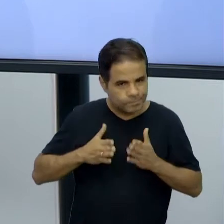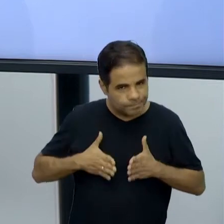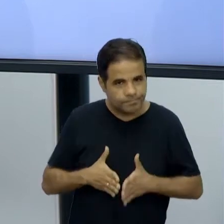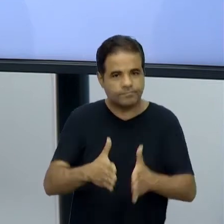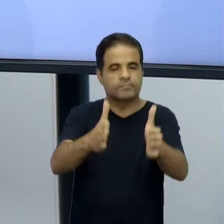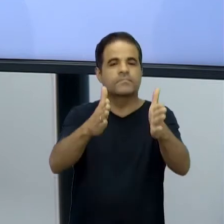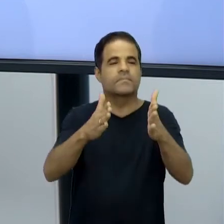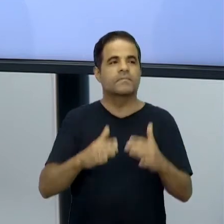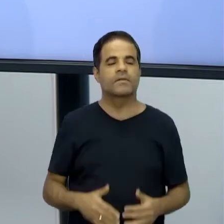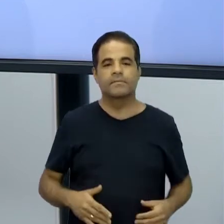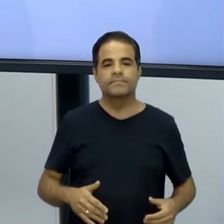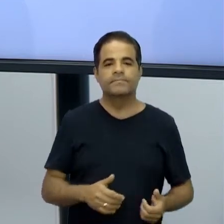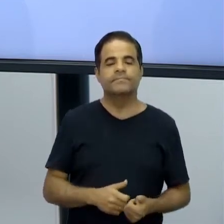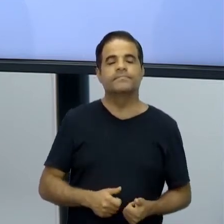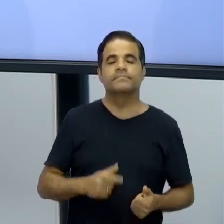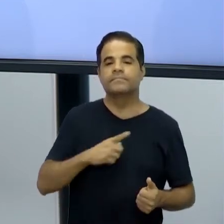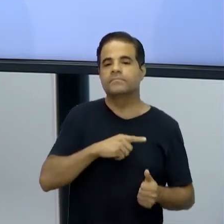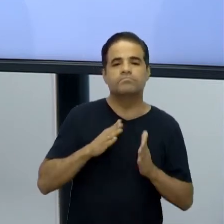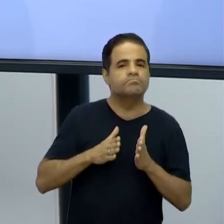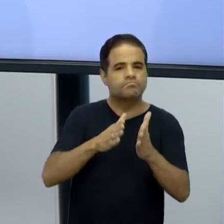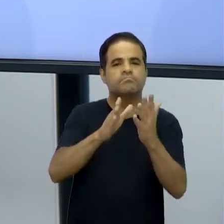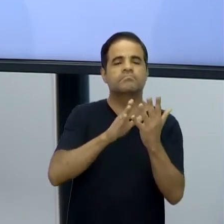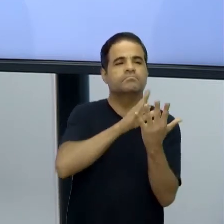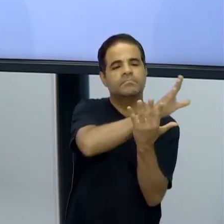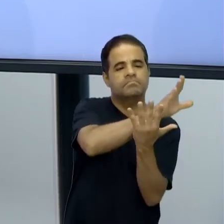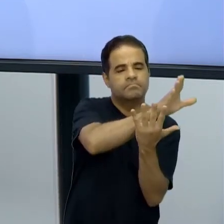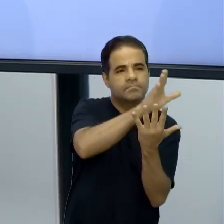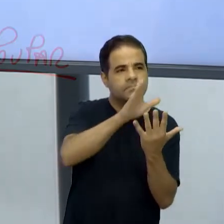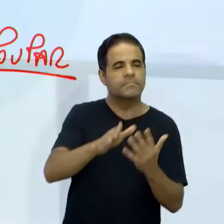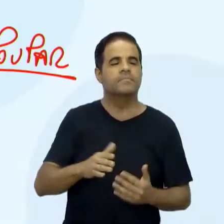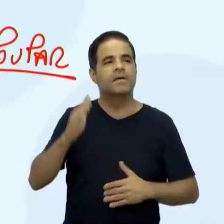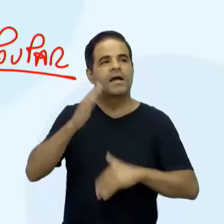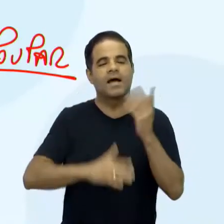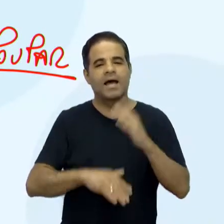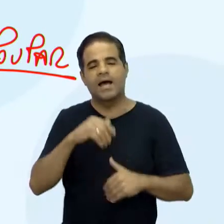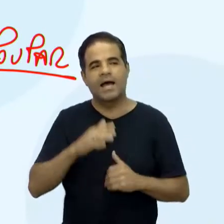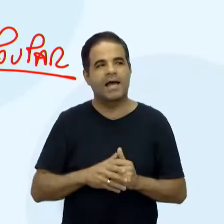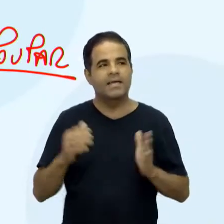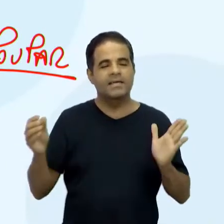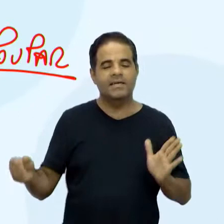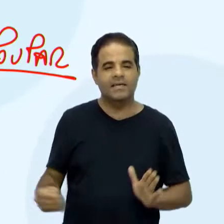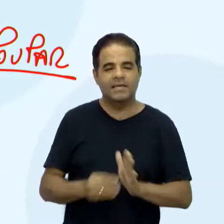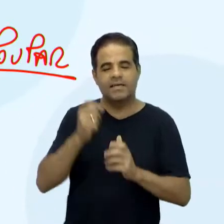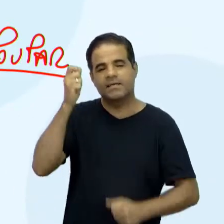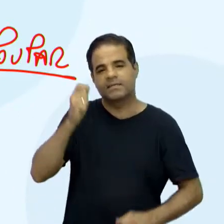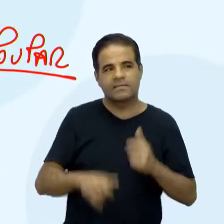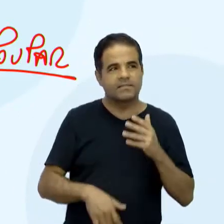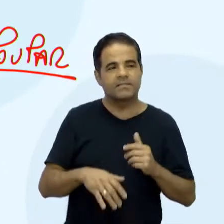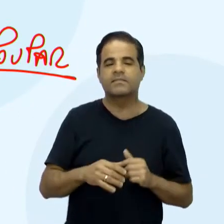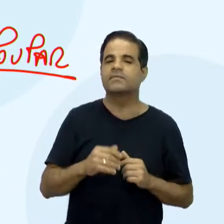aí as trilhazinhas, então a gente tinha aí um tabuleiro de 20